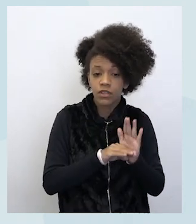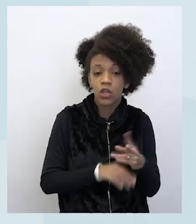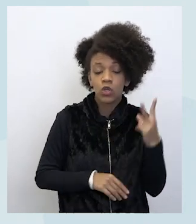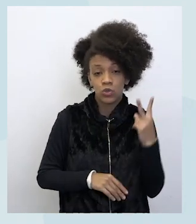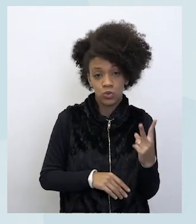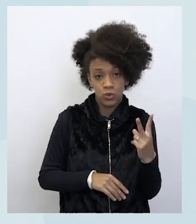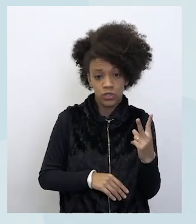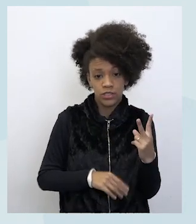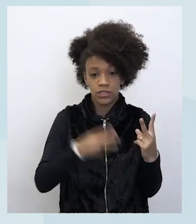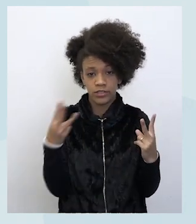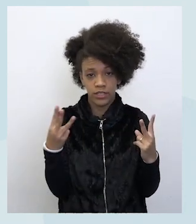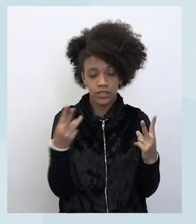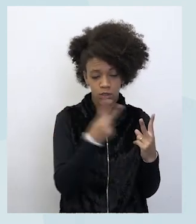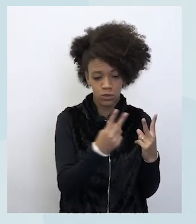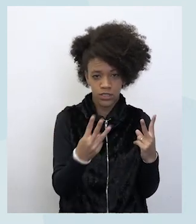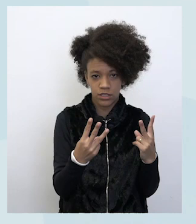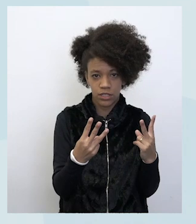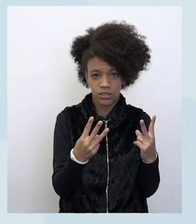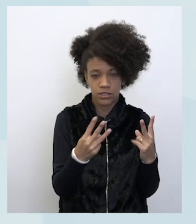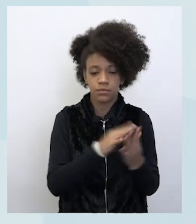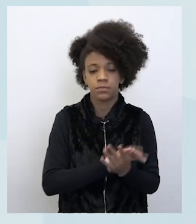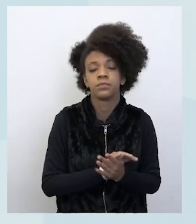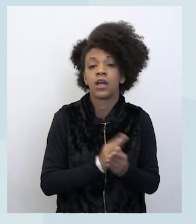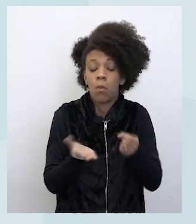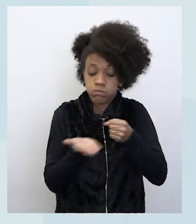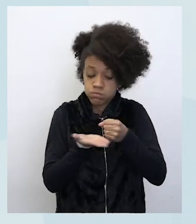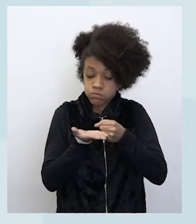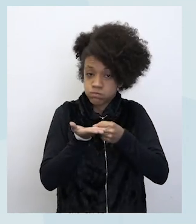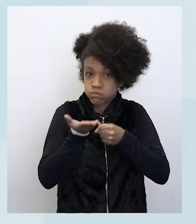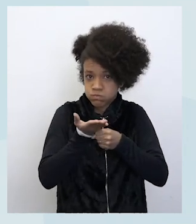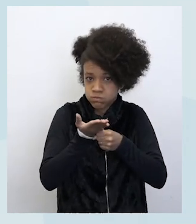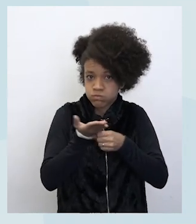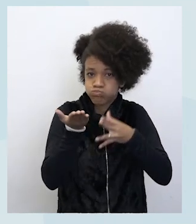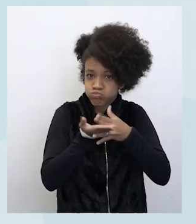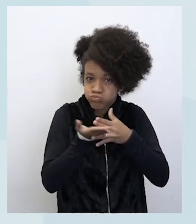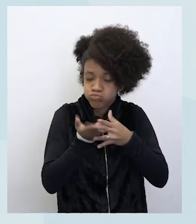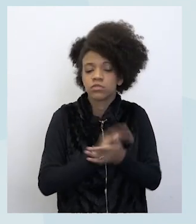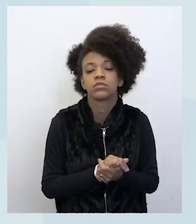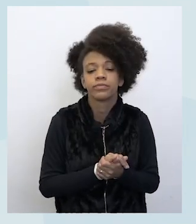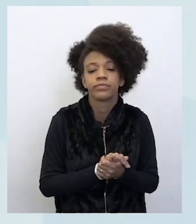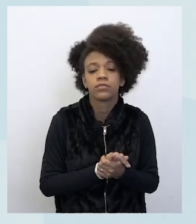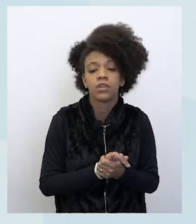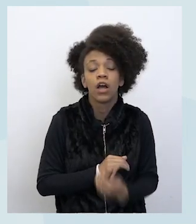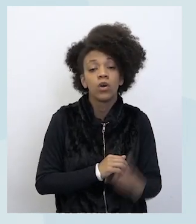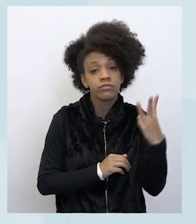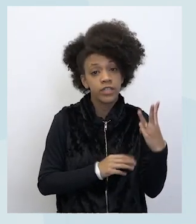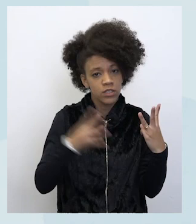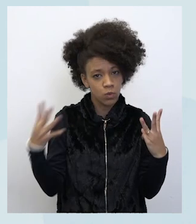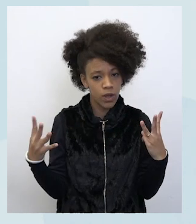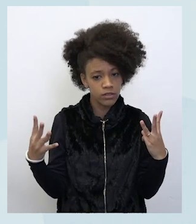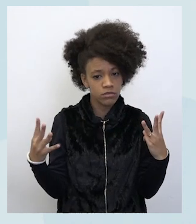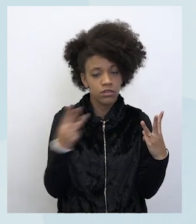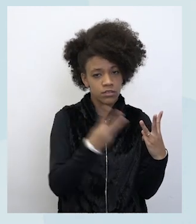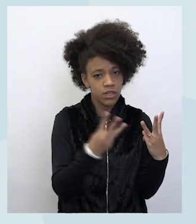tracinho 3. Esse é o nosso degrau intermediário entre o 2 e o 3. E por último, a gente vai